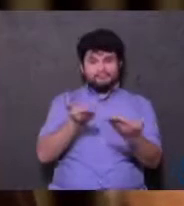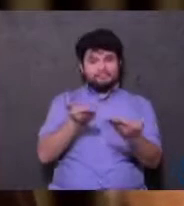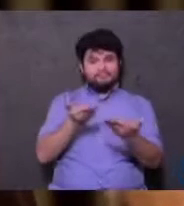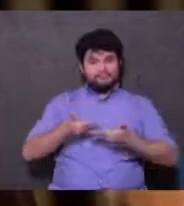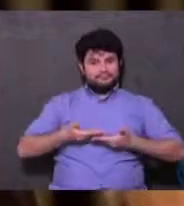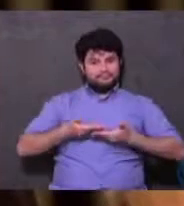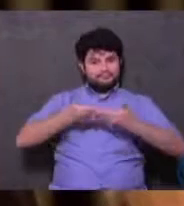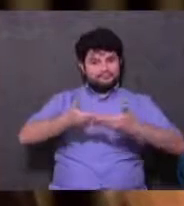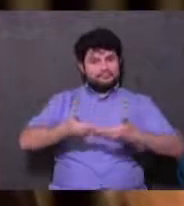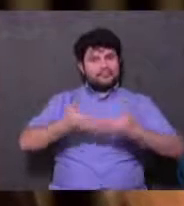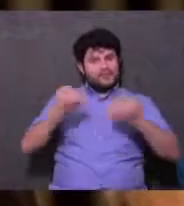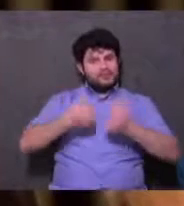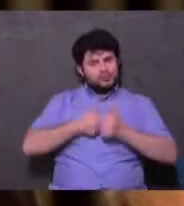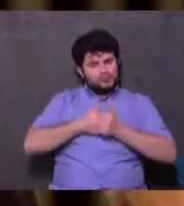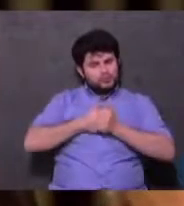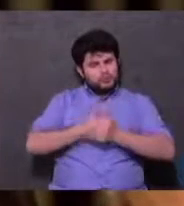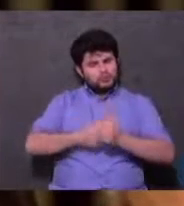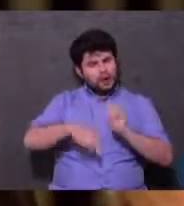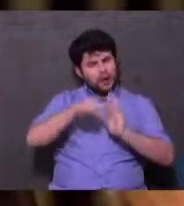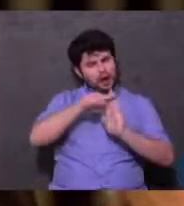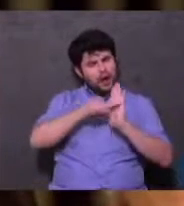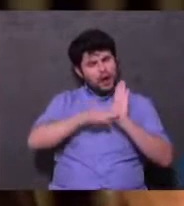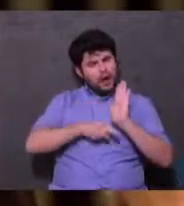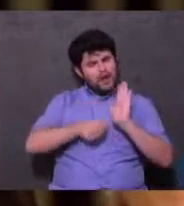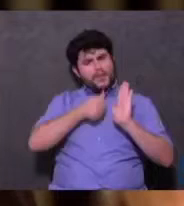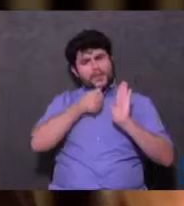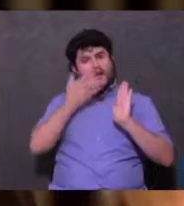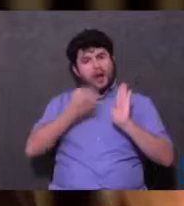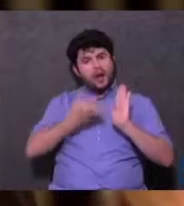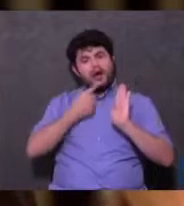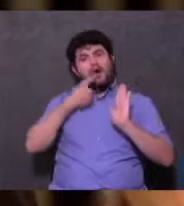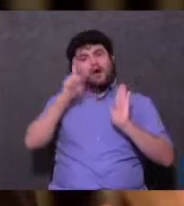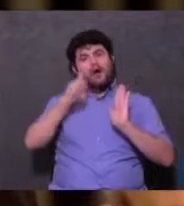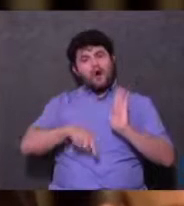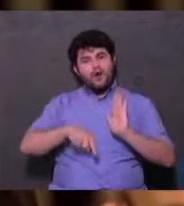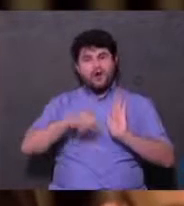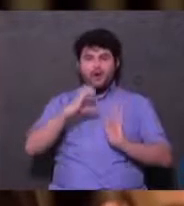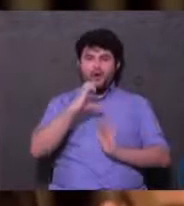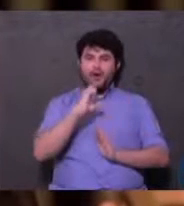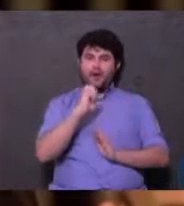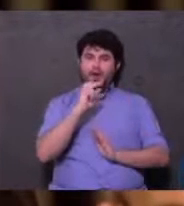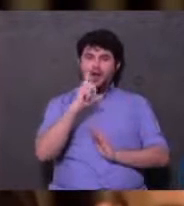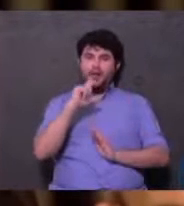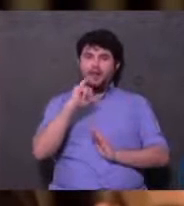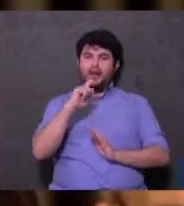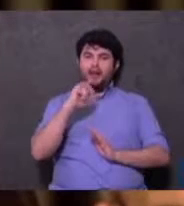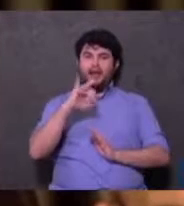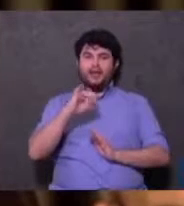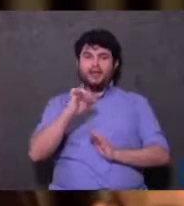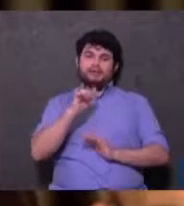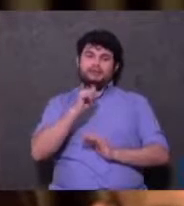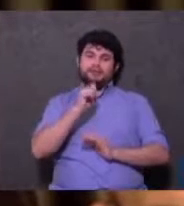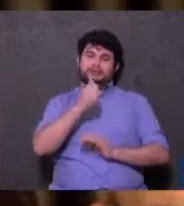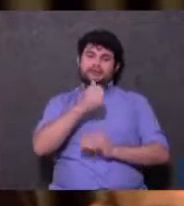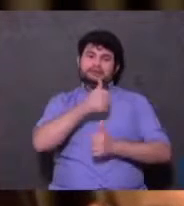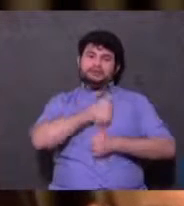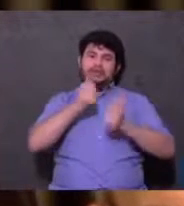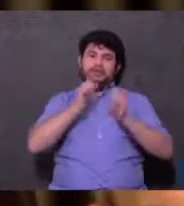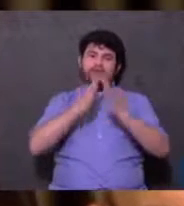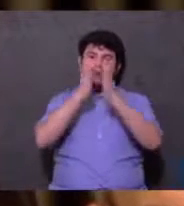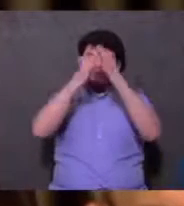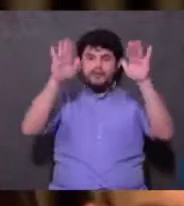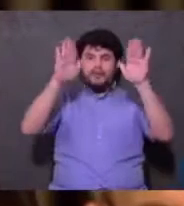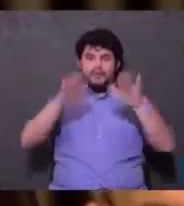Lord, they returned to Galilee, to their own town of Nazareth. The child grew and became